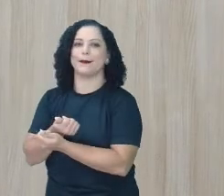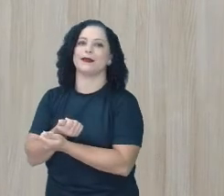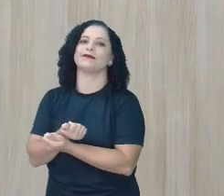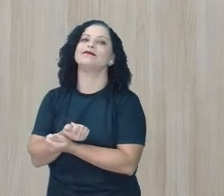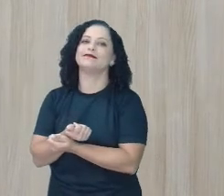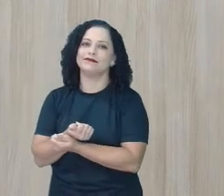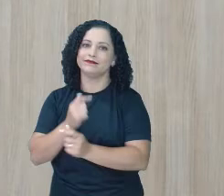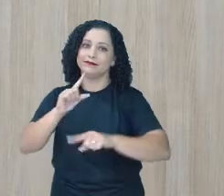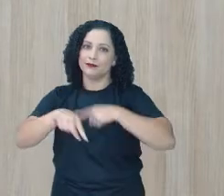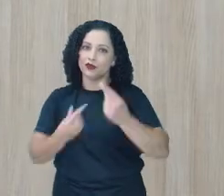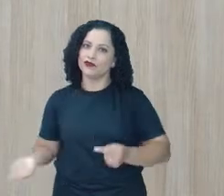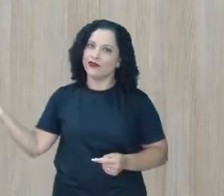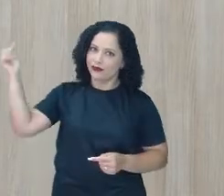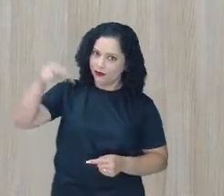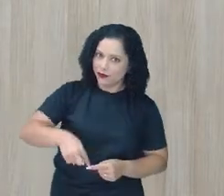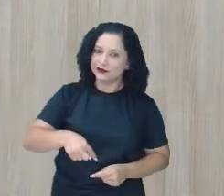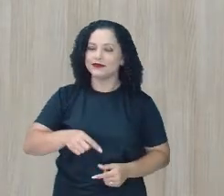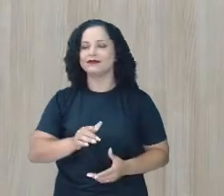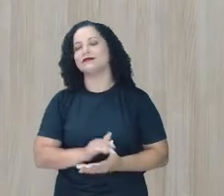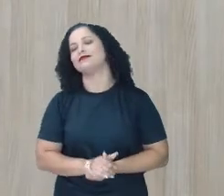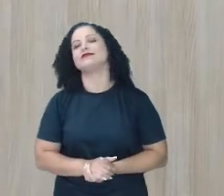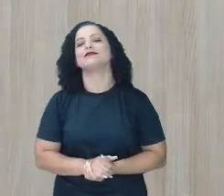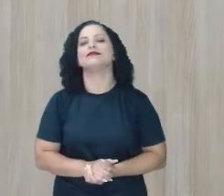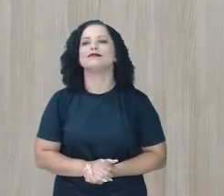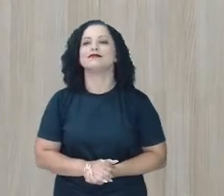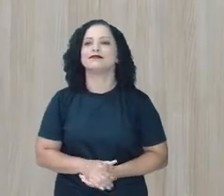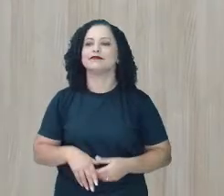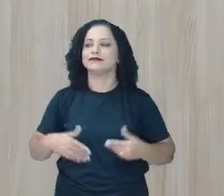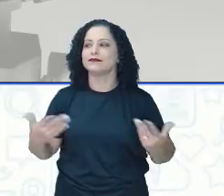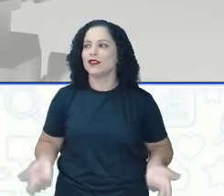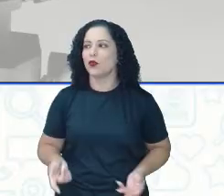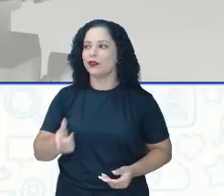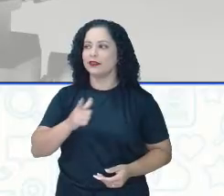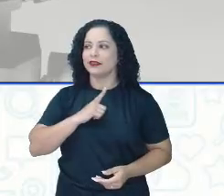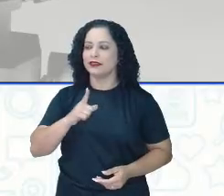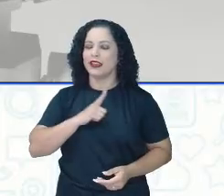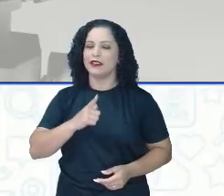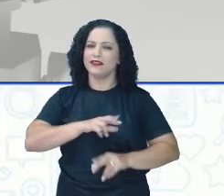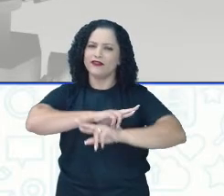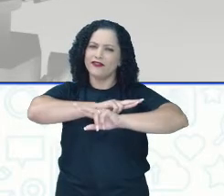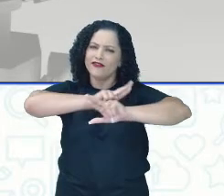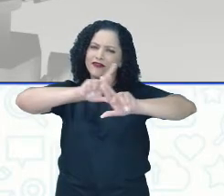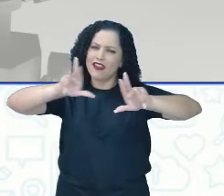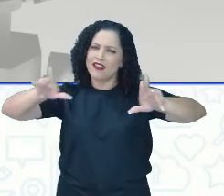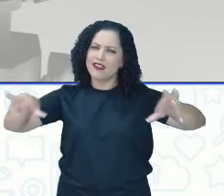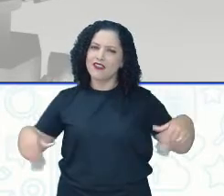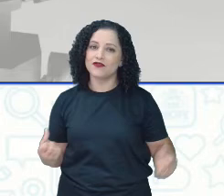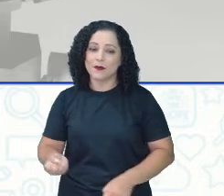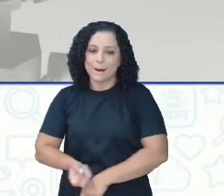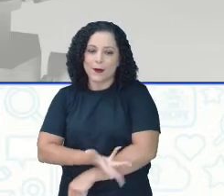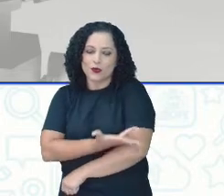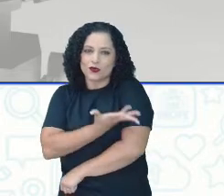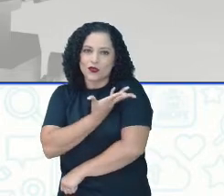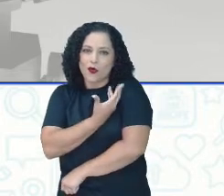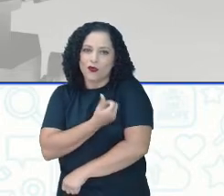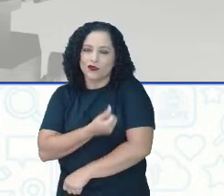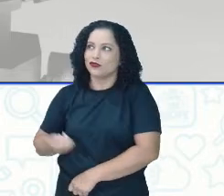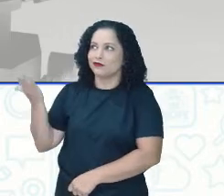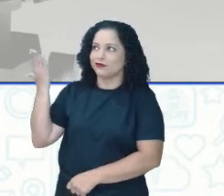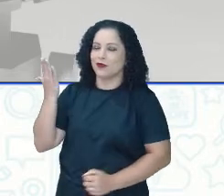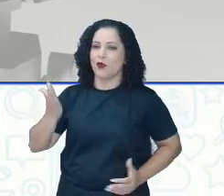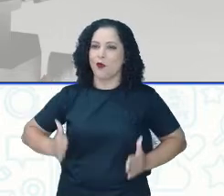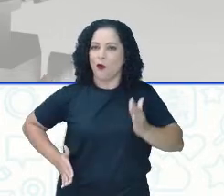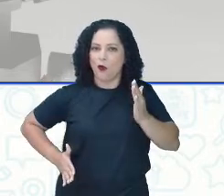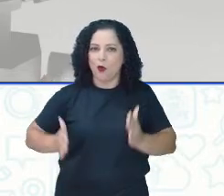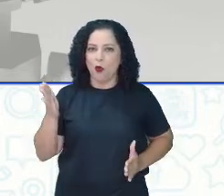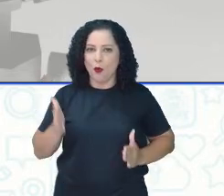para o nosso lar, né? Então, o filme explora as possíveis emoções que o Wall-E sente quando se apaixonar por